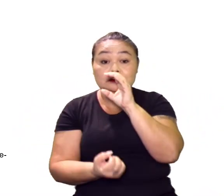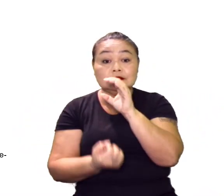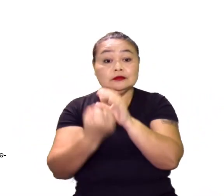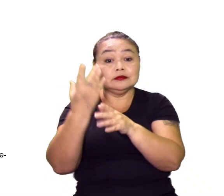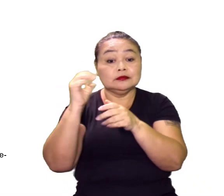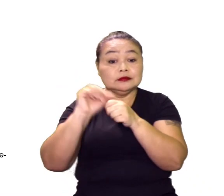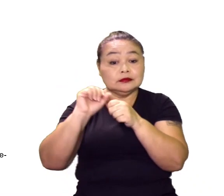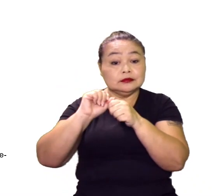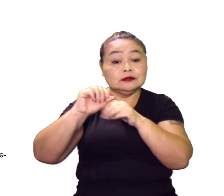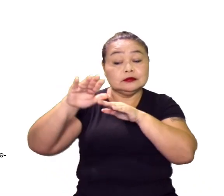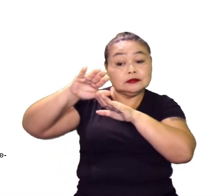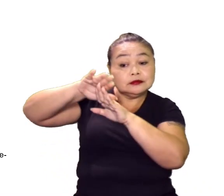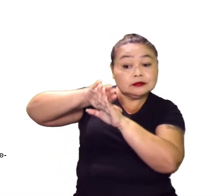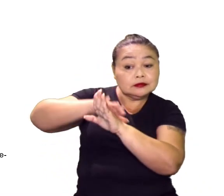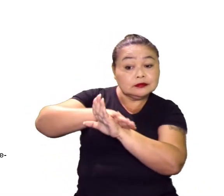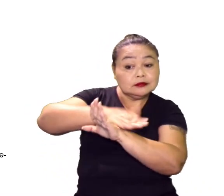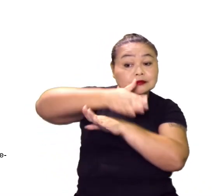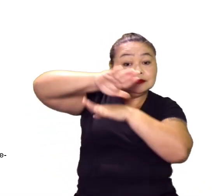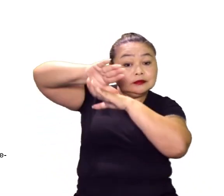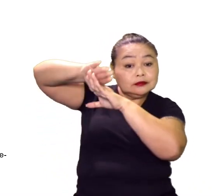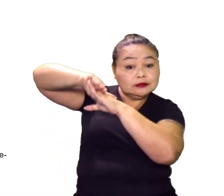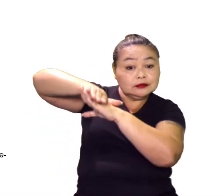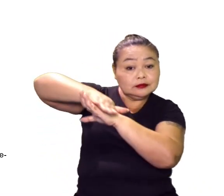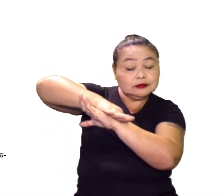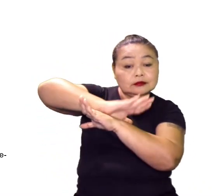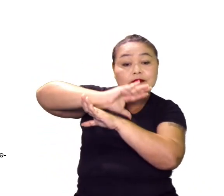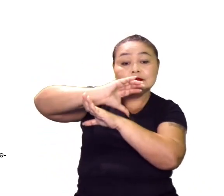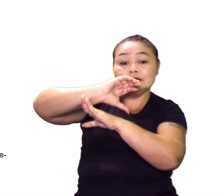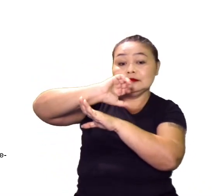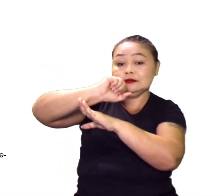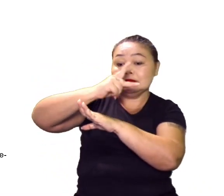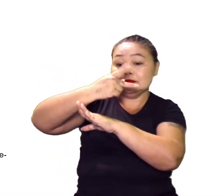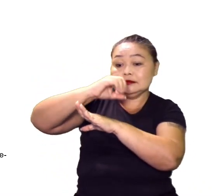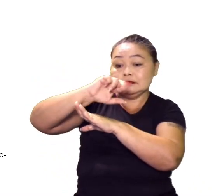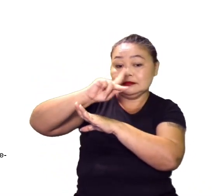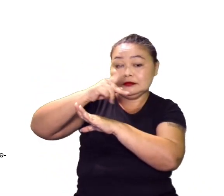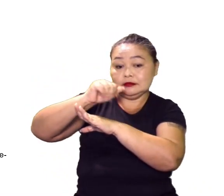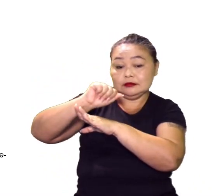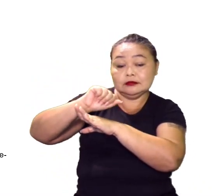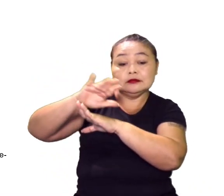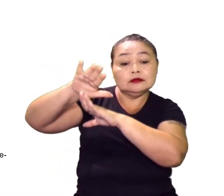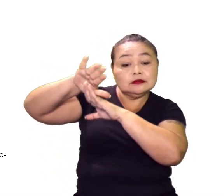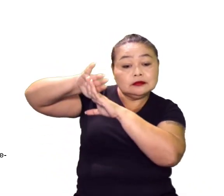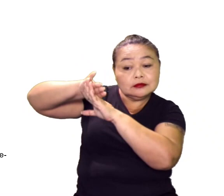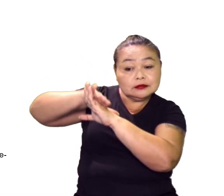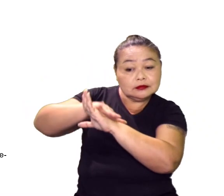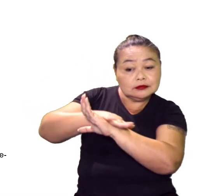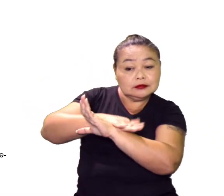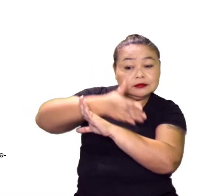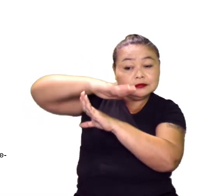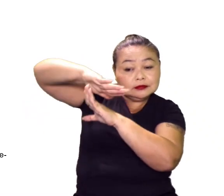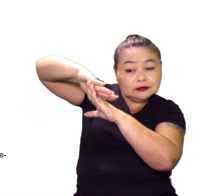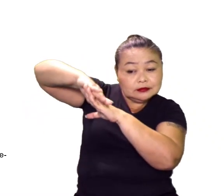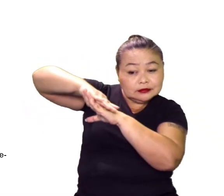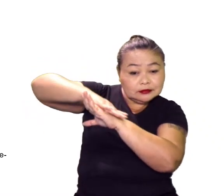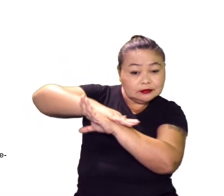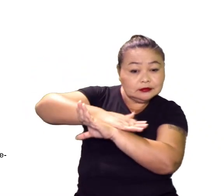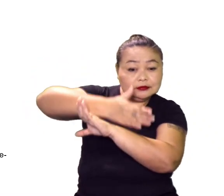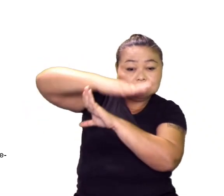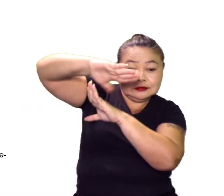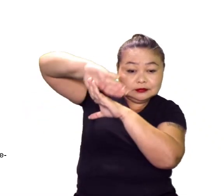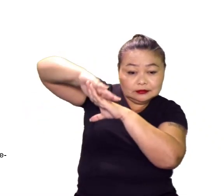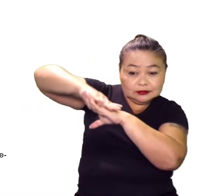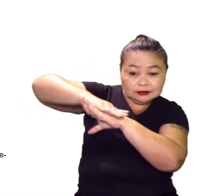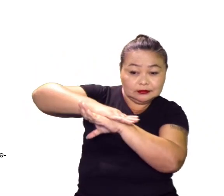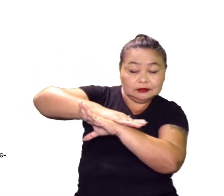das escarpas, Sim. que está dentro do contexto de planalto, olha só, que as escarpas são uma encosta íngreme, ou